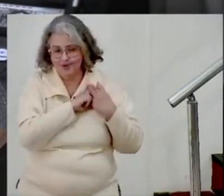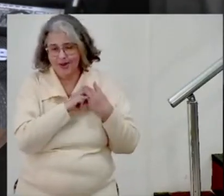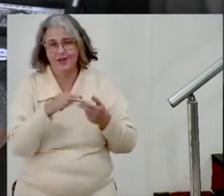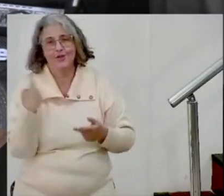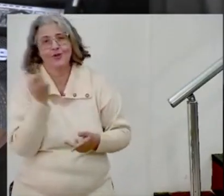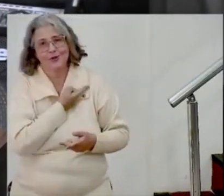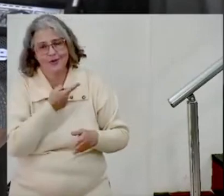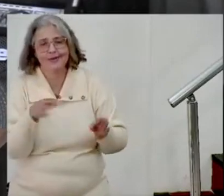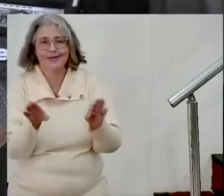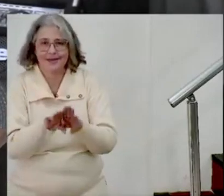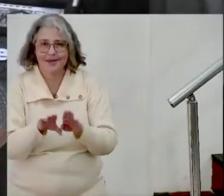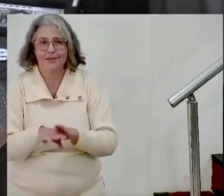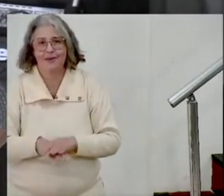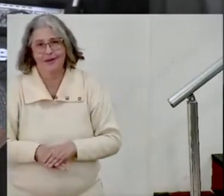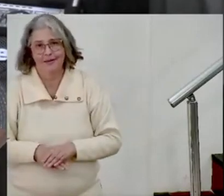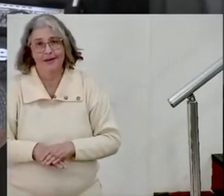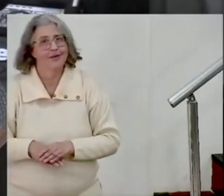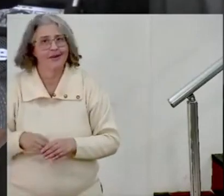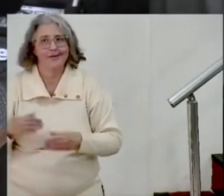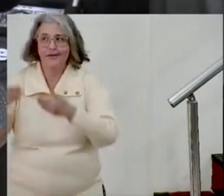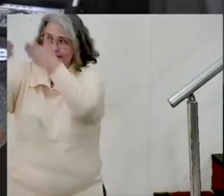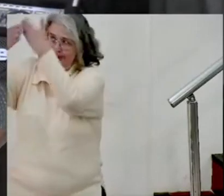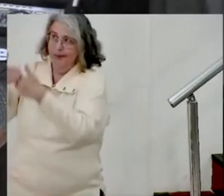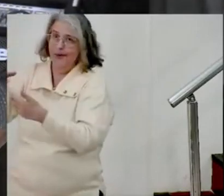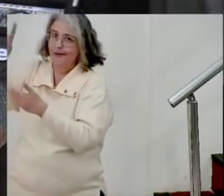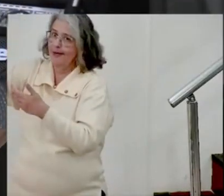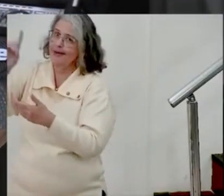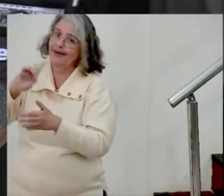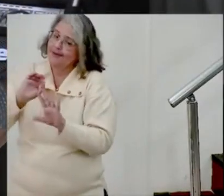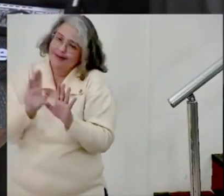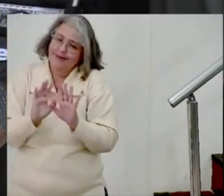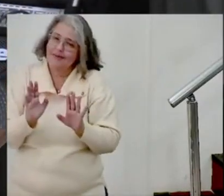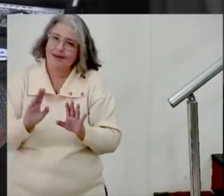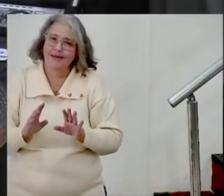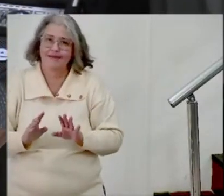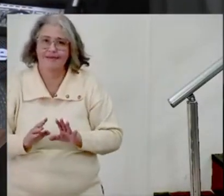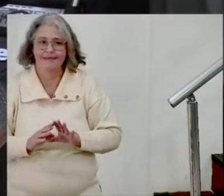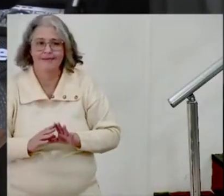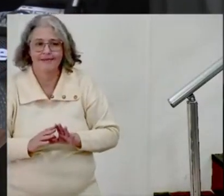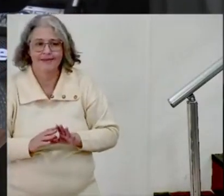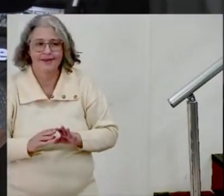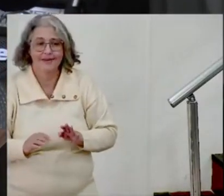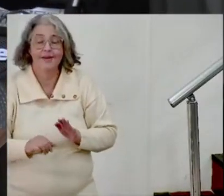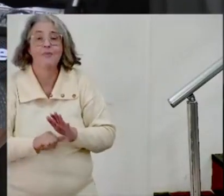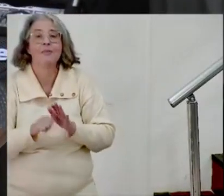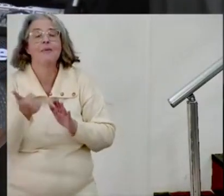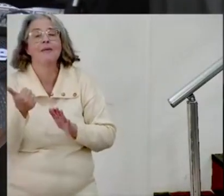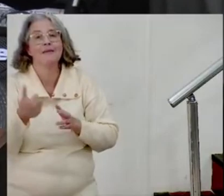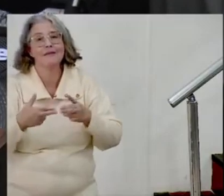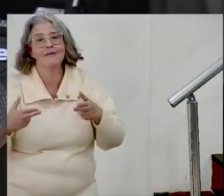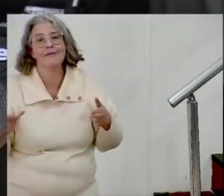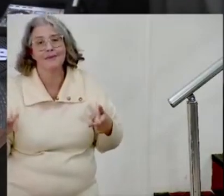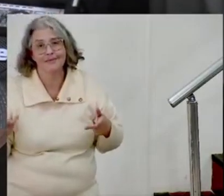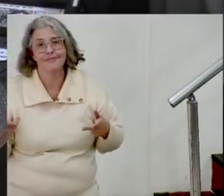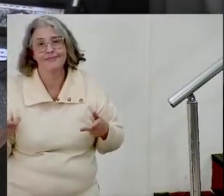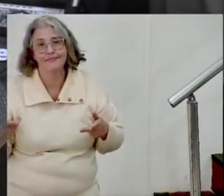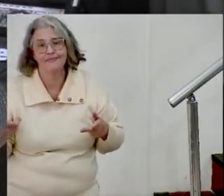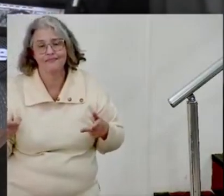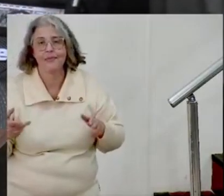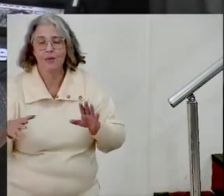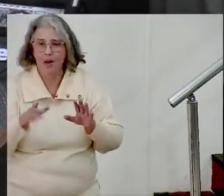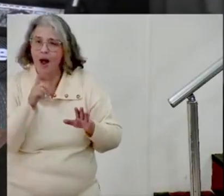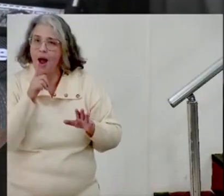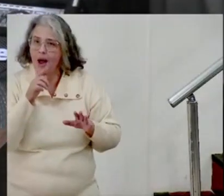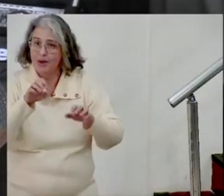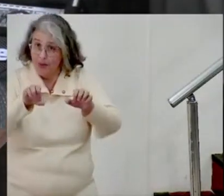vai ficar colocando o Senhor à prova. Então, Deus está conosco? Sim, mas o que vamos fazer? Primeira coisa que ele fez, ele tampou todas as fontes de água que